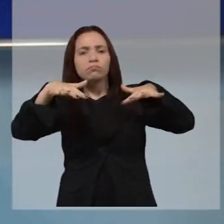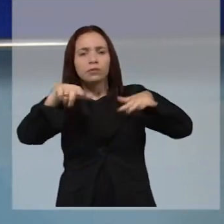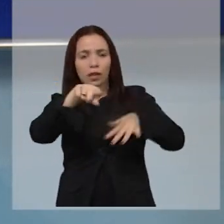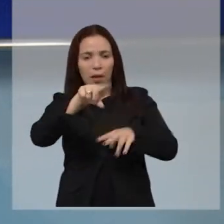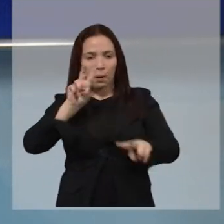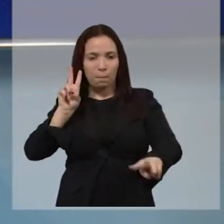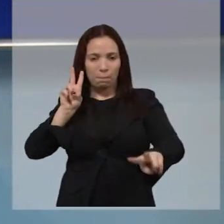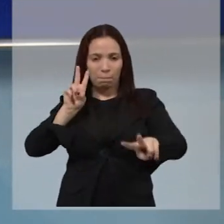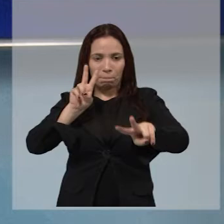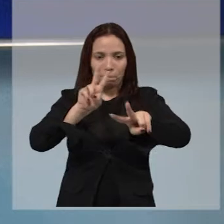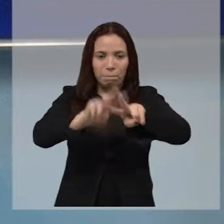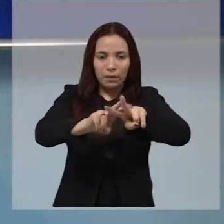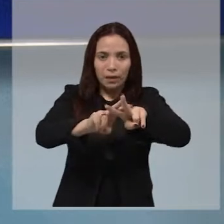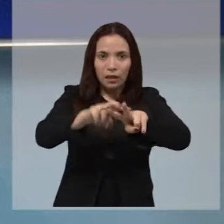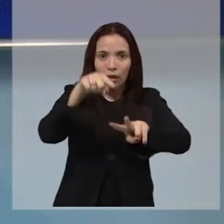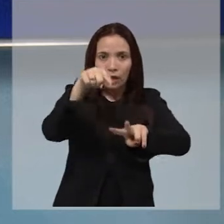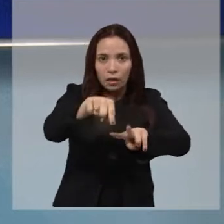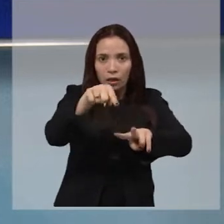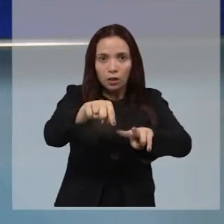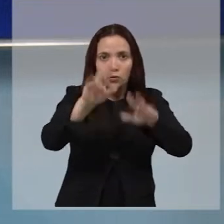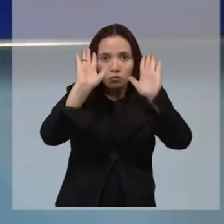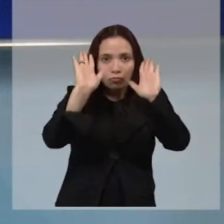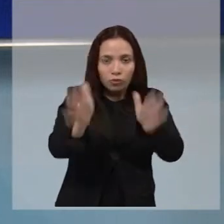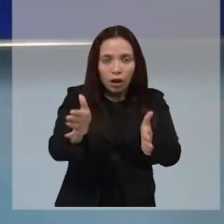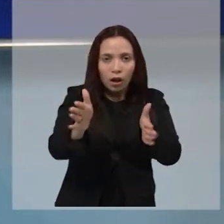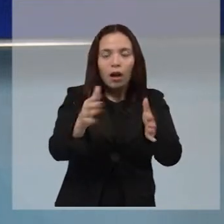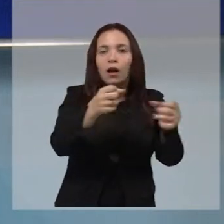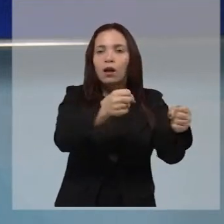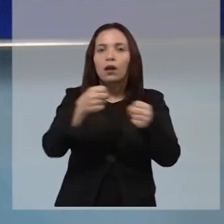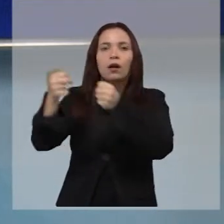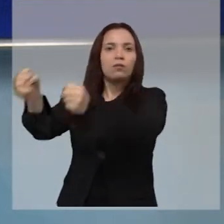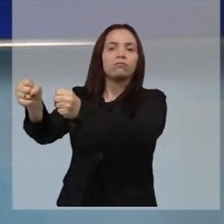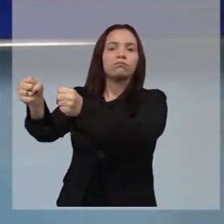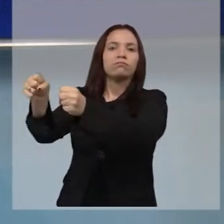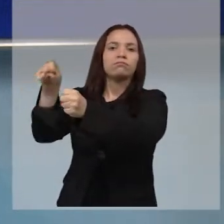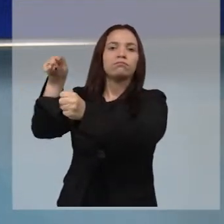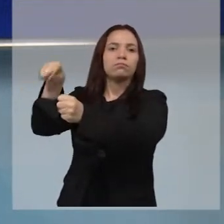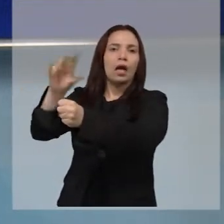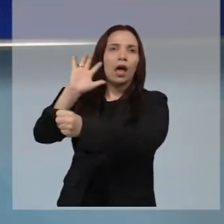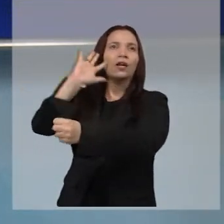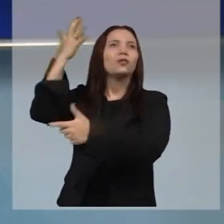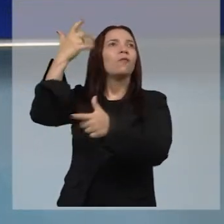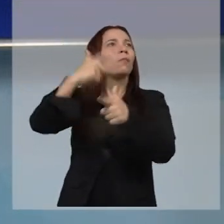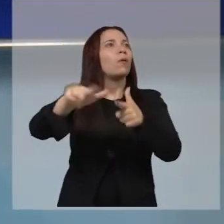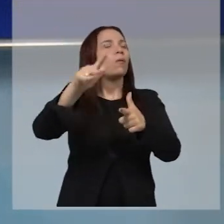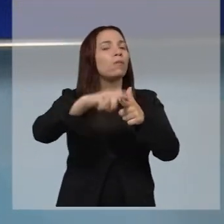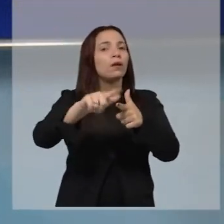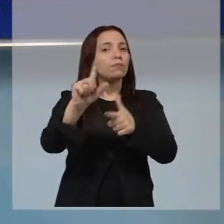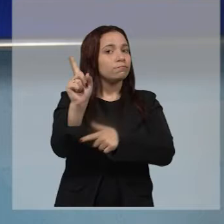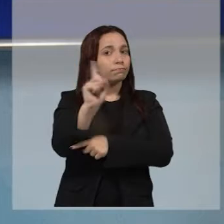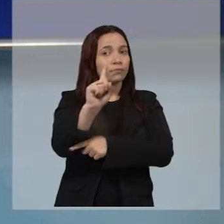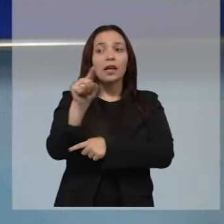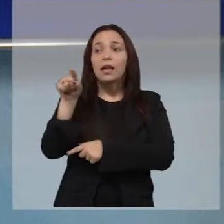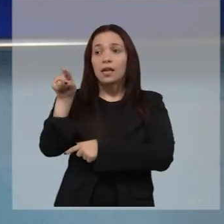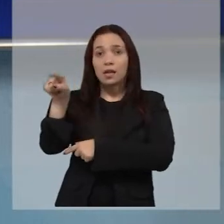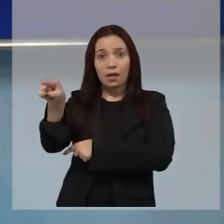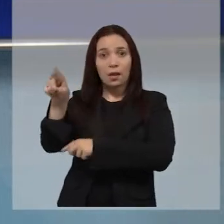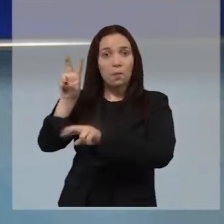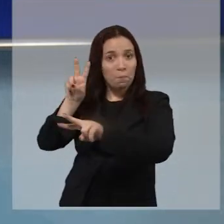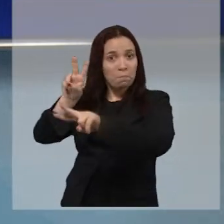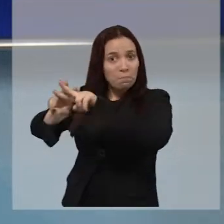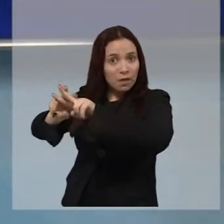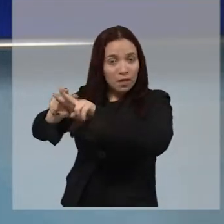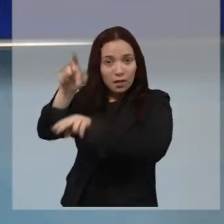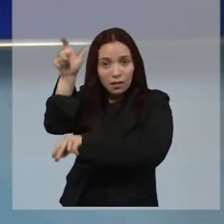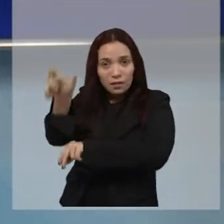vez condenado, preso e jogado na penitenciária, o problema está resolvido. Esquece a sociedade que este homem